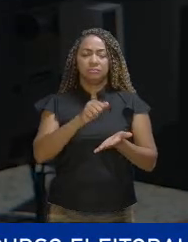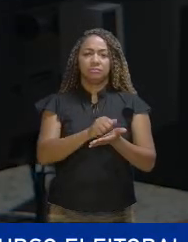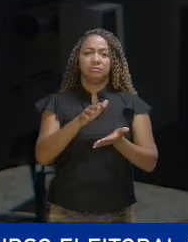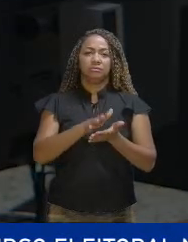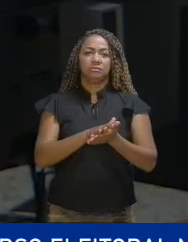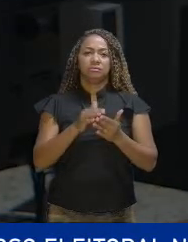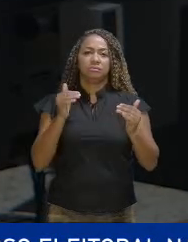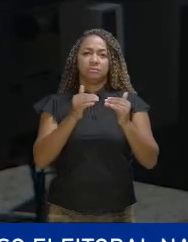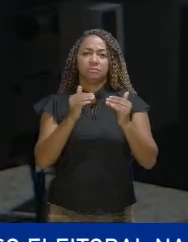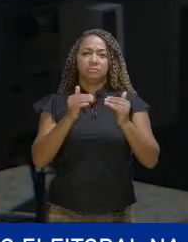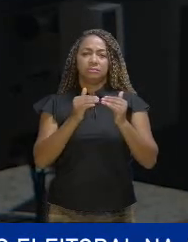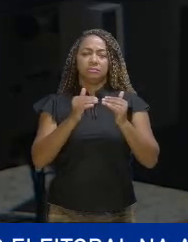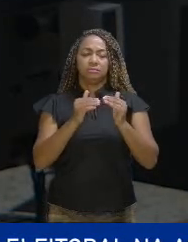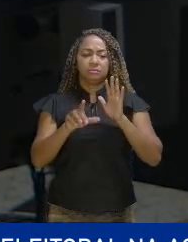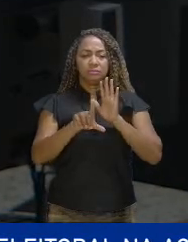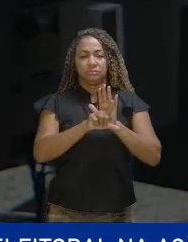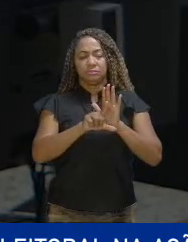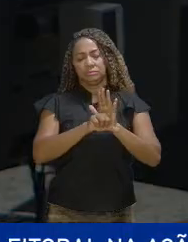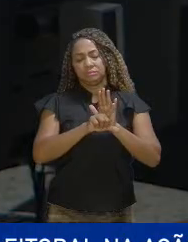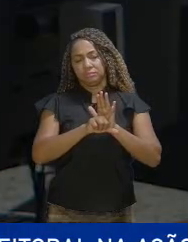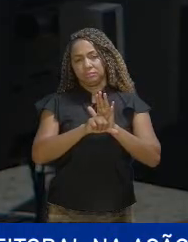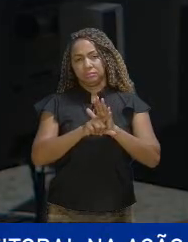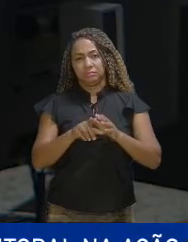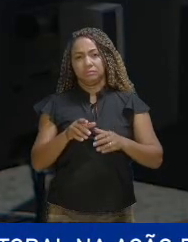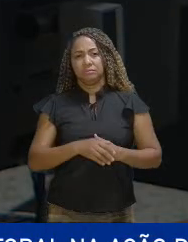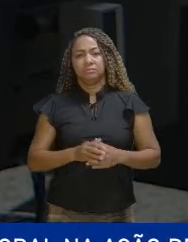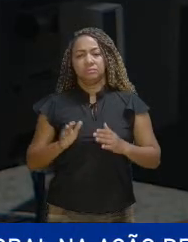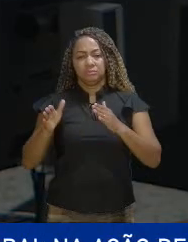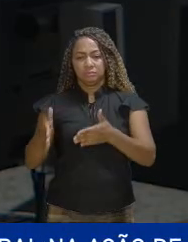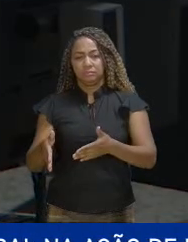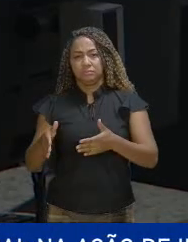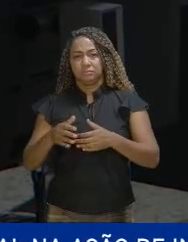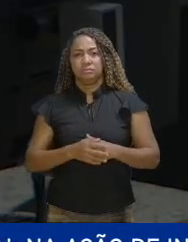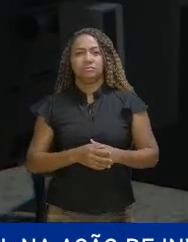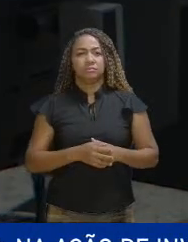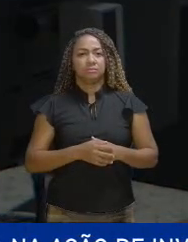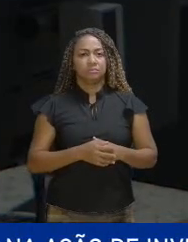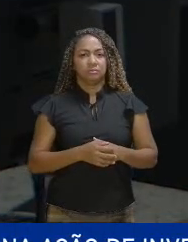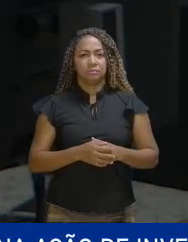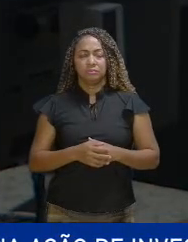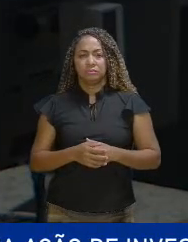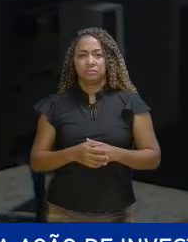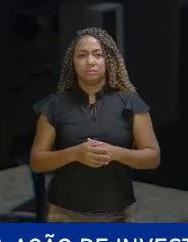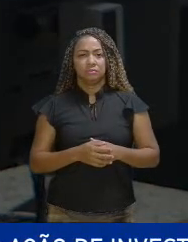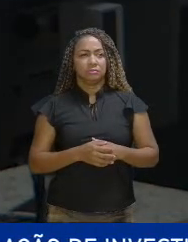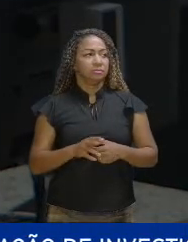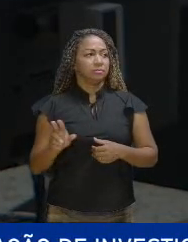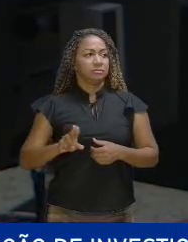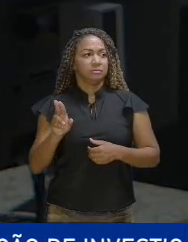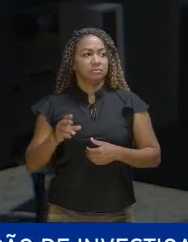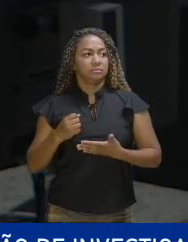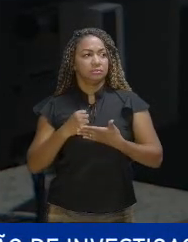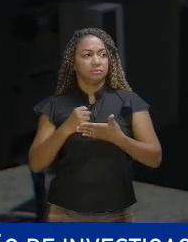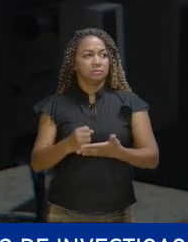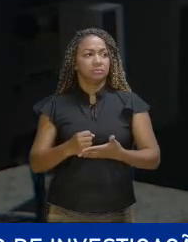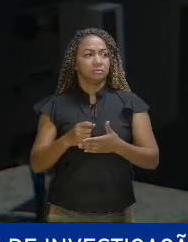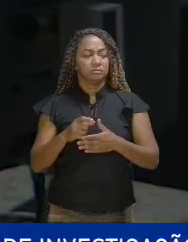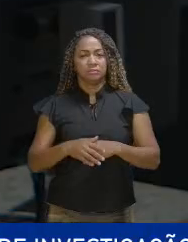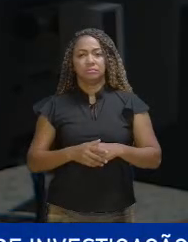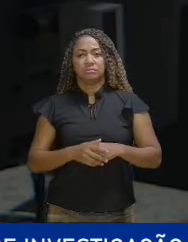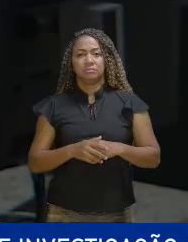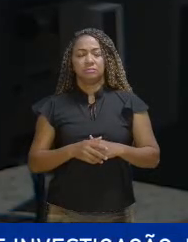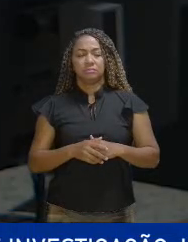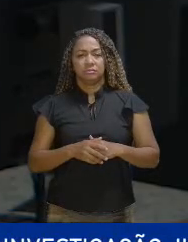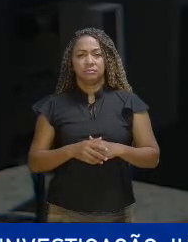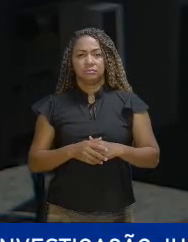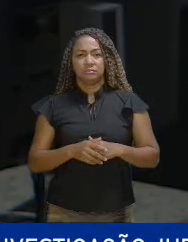multa nos parâmetros previstos na legislação, especificamente no parágrafo 4º, utilizando como base o que foi previsto na